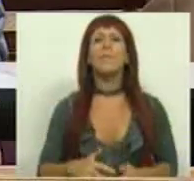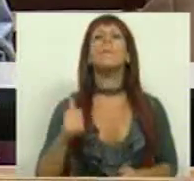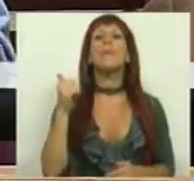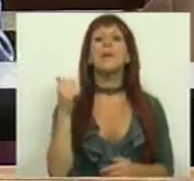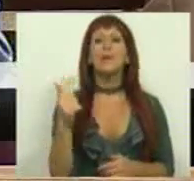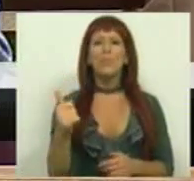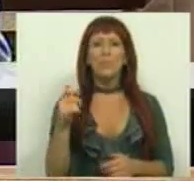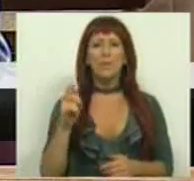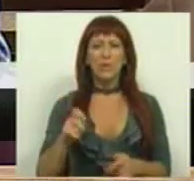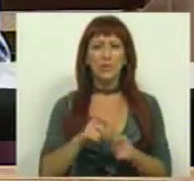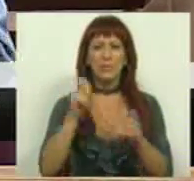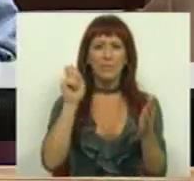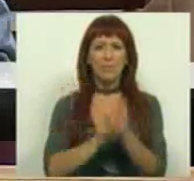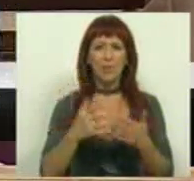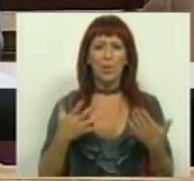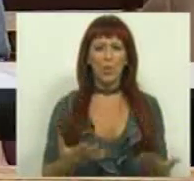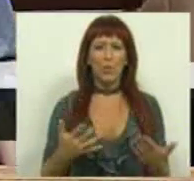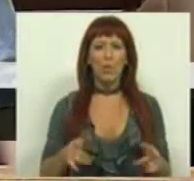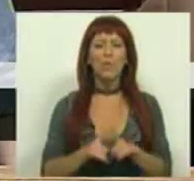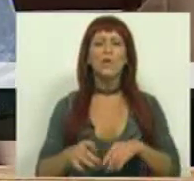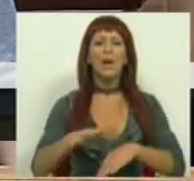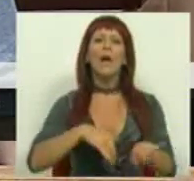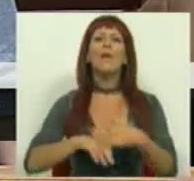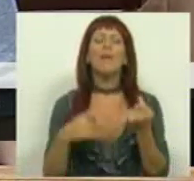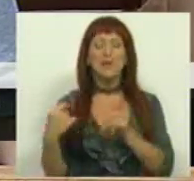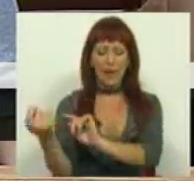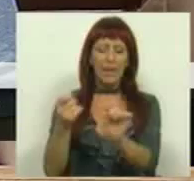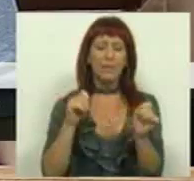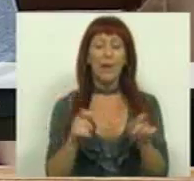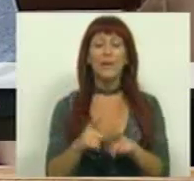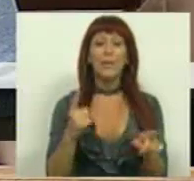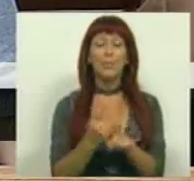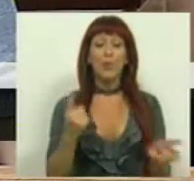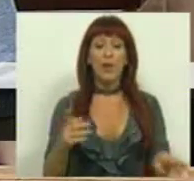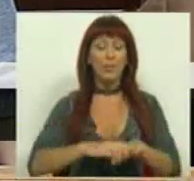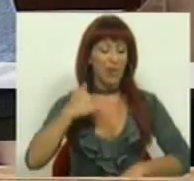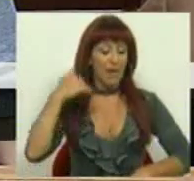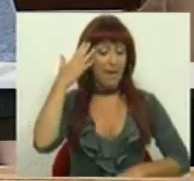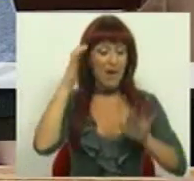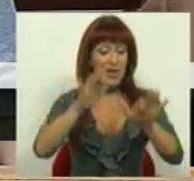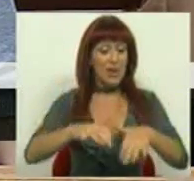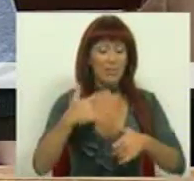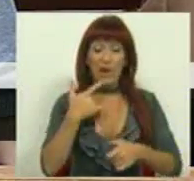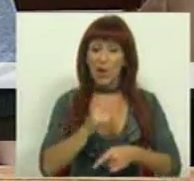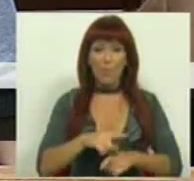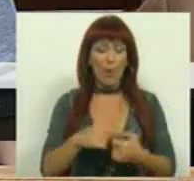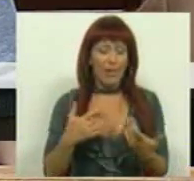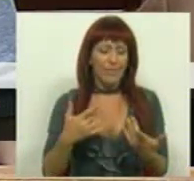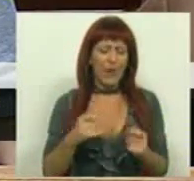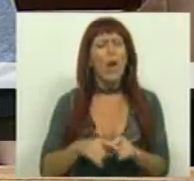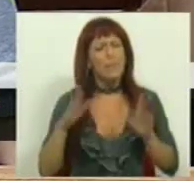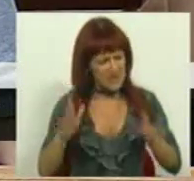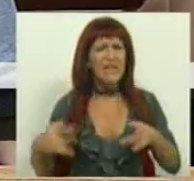O Bloco de Esquerda agendou para hoje a realização deste debate por entender que esta Assembleia não pode deixar